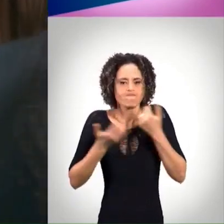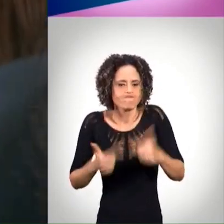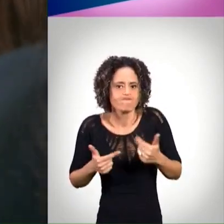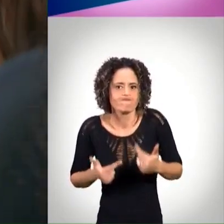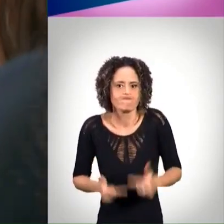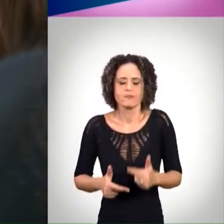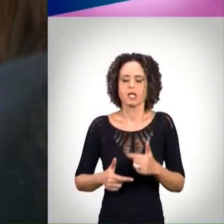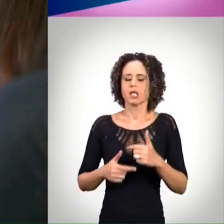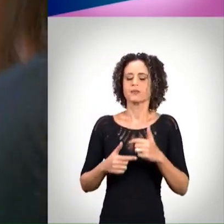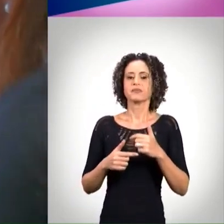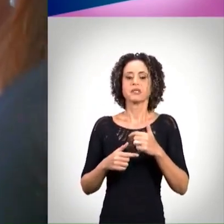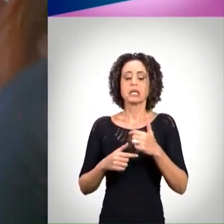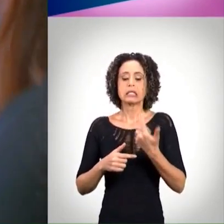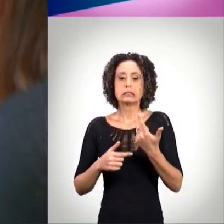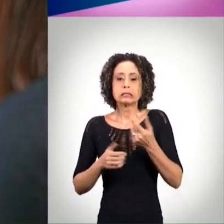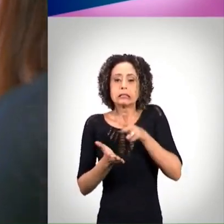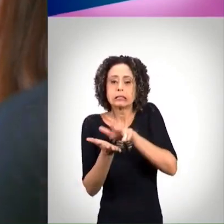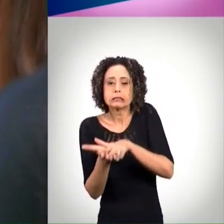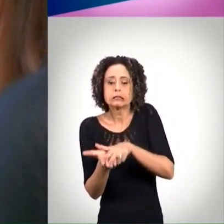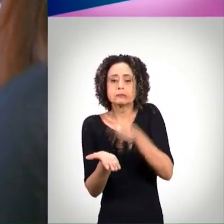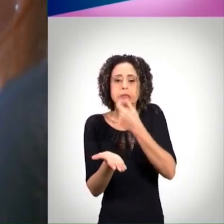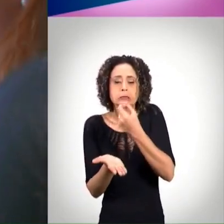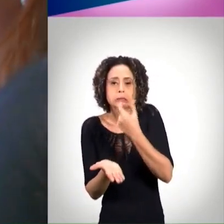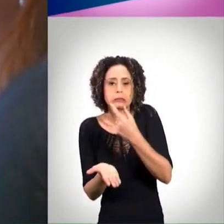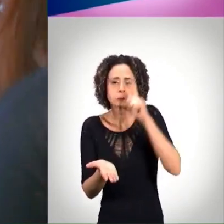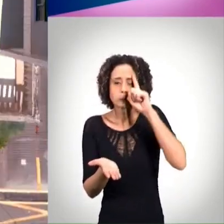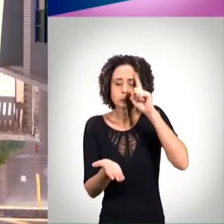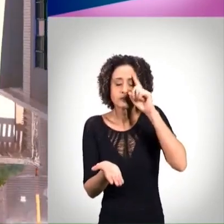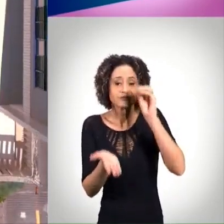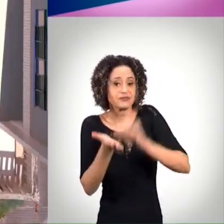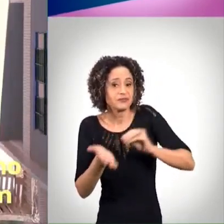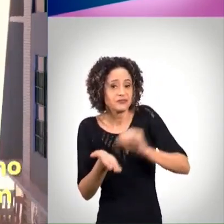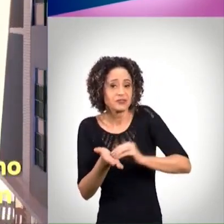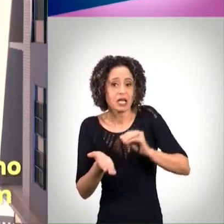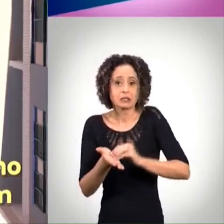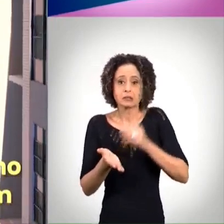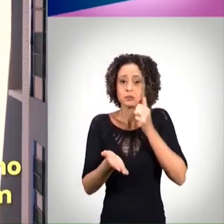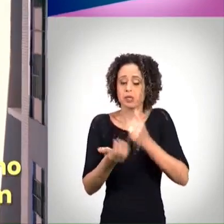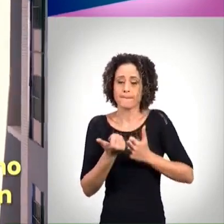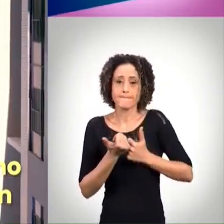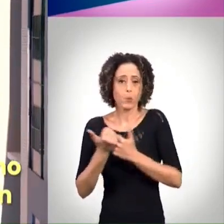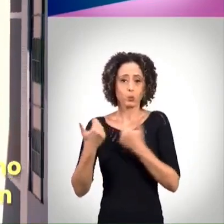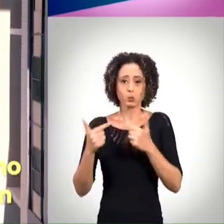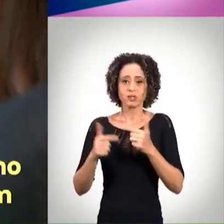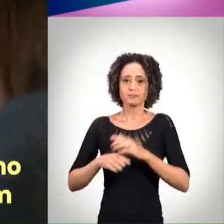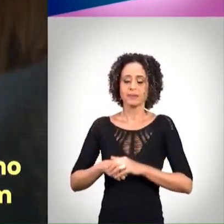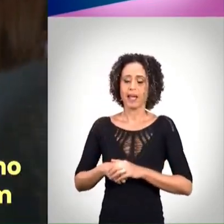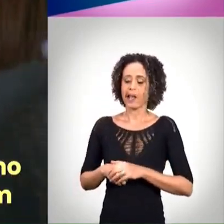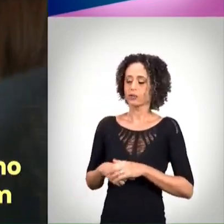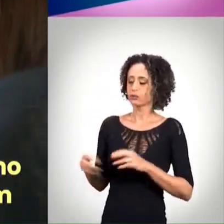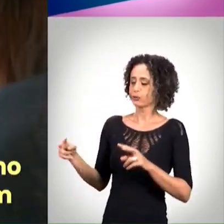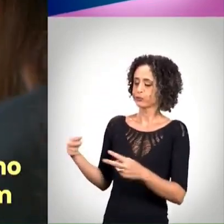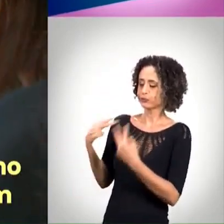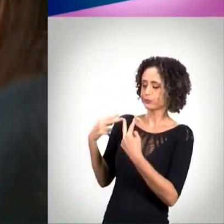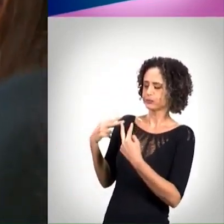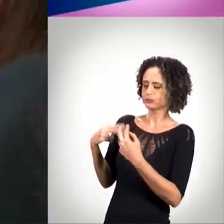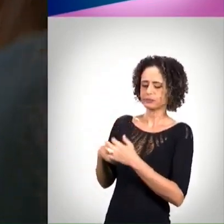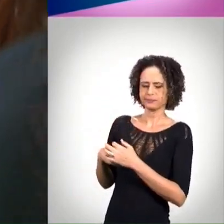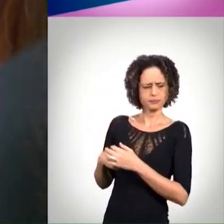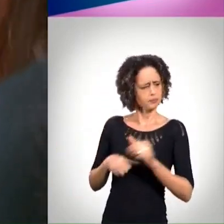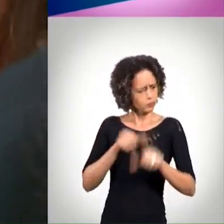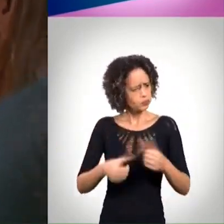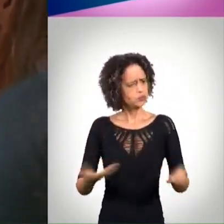têm assistência à saúde para os seus filhos, pedido de internação, de medicamento diariamente, recebendo essas demandas como advogado. E aí eles dois